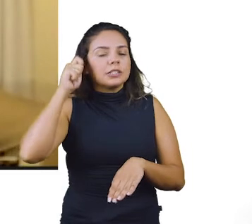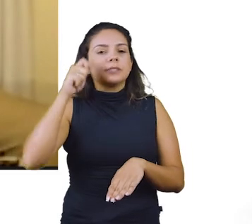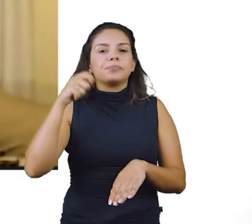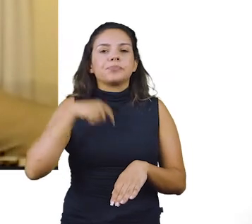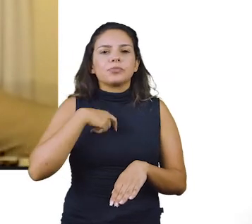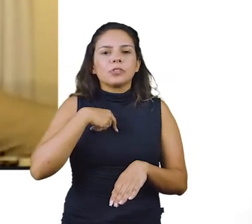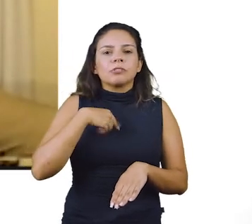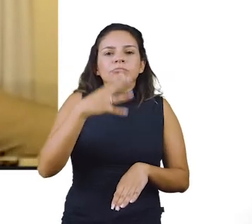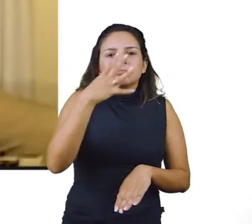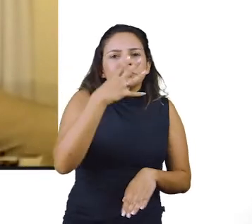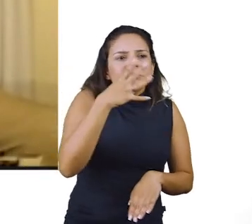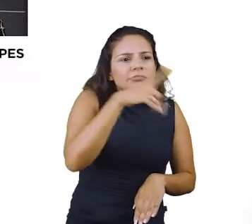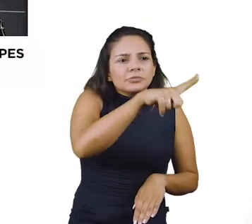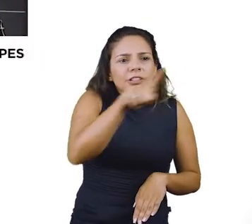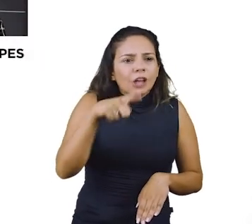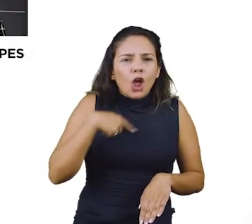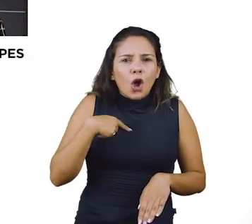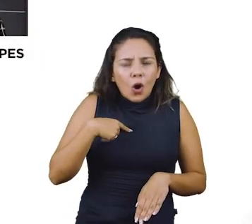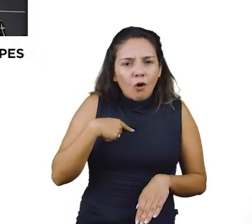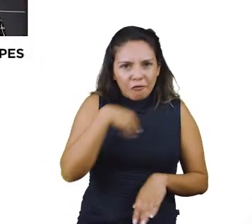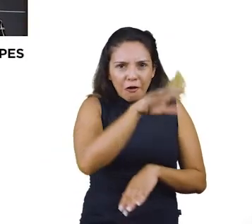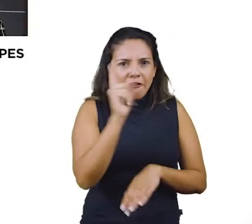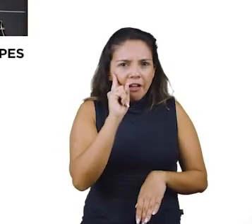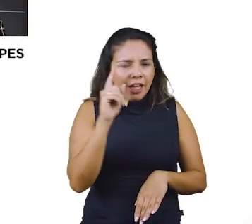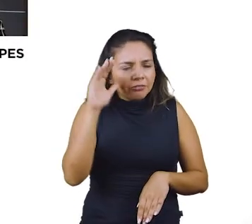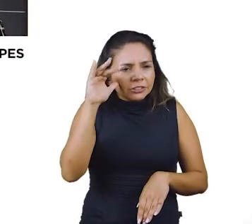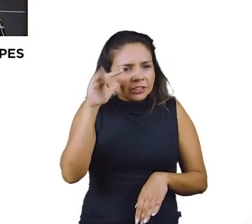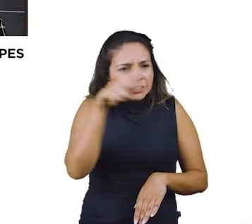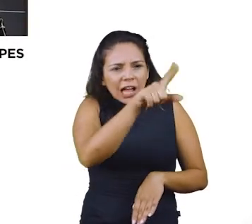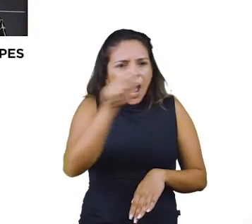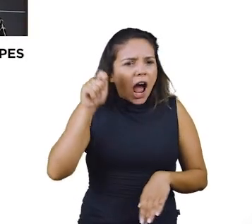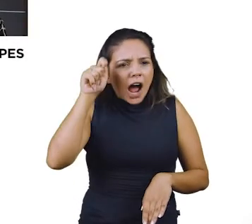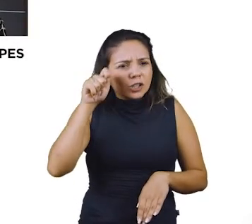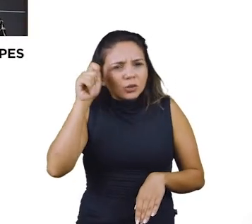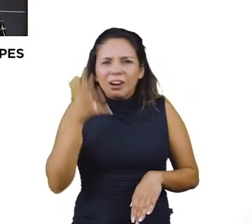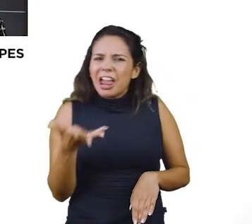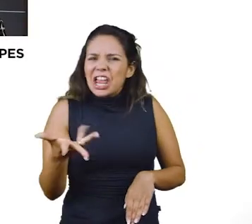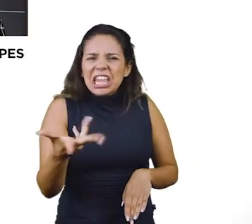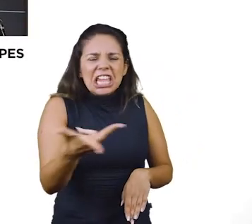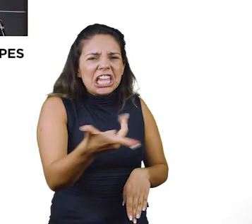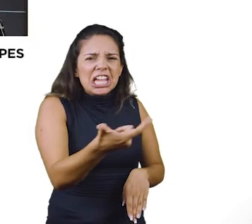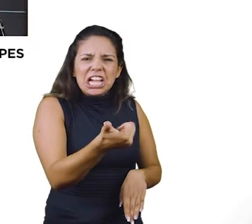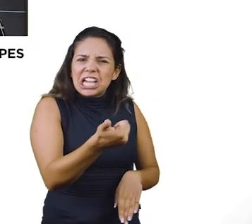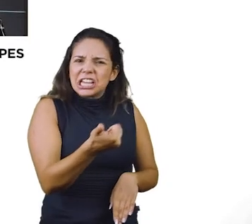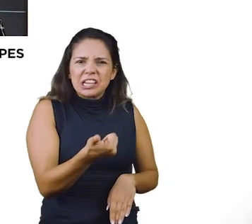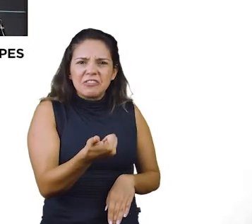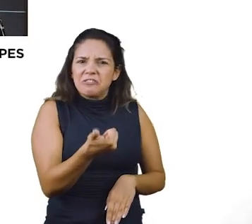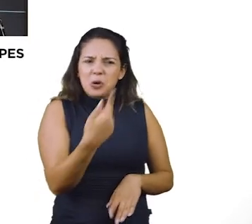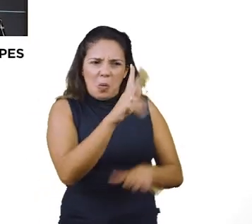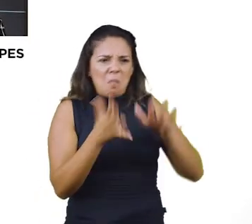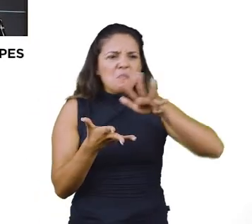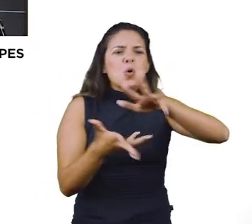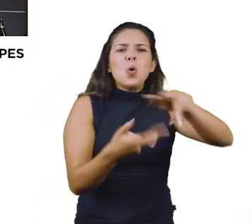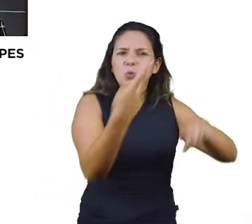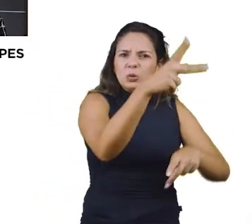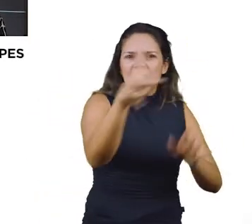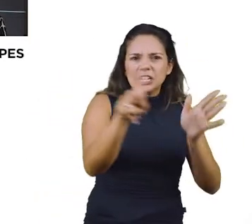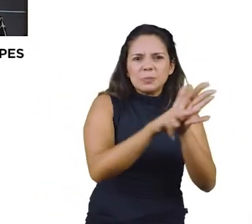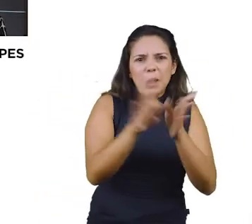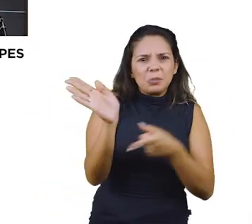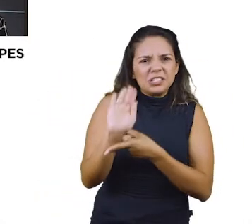a admirar os atores de uma forma impressionante, porque é incrível como um